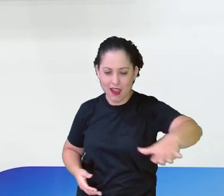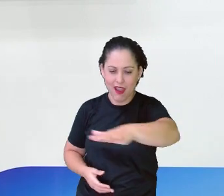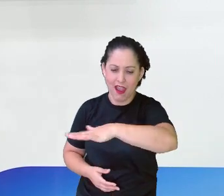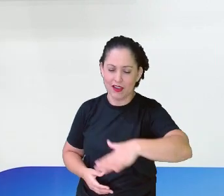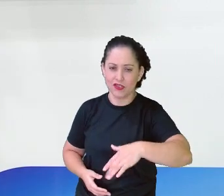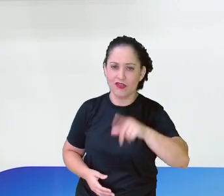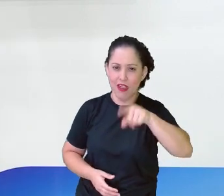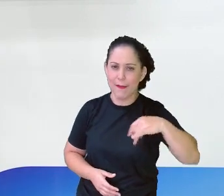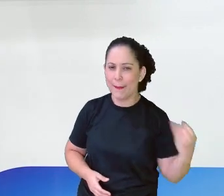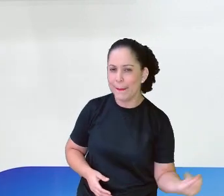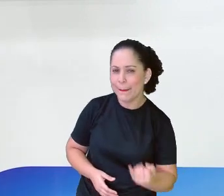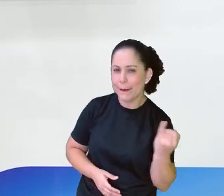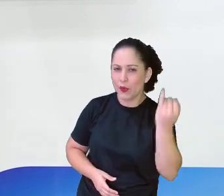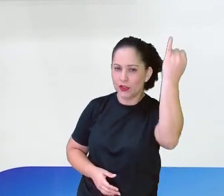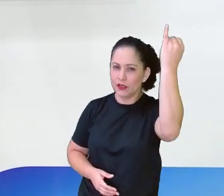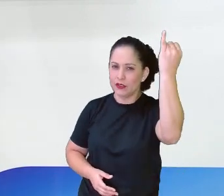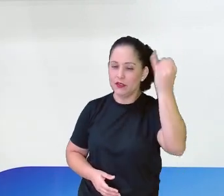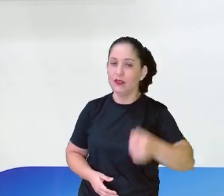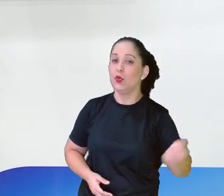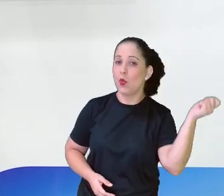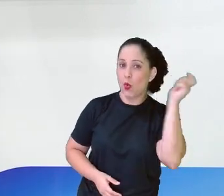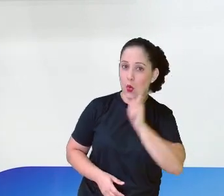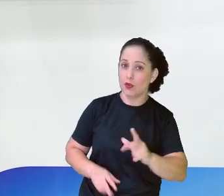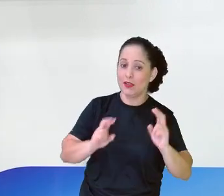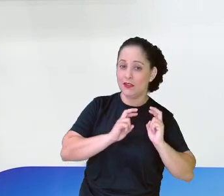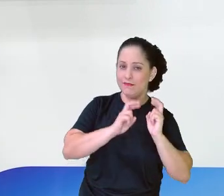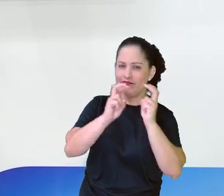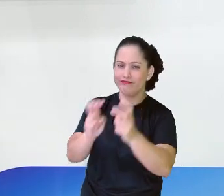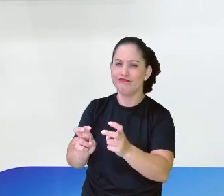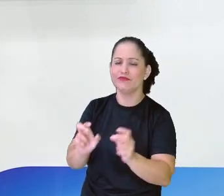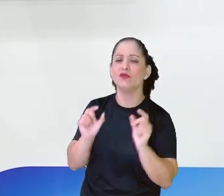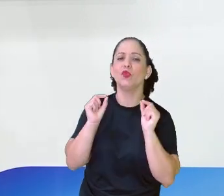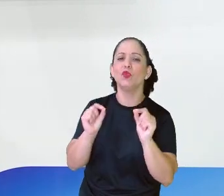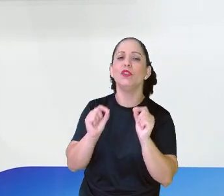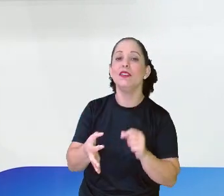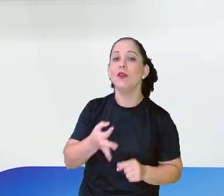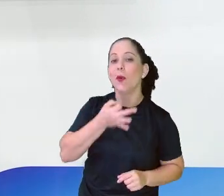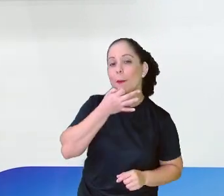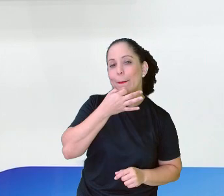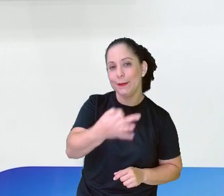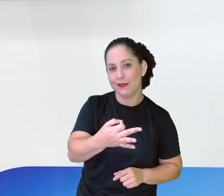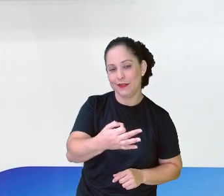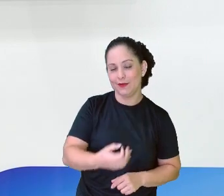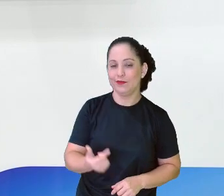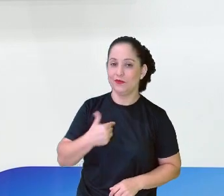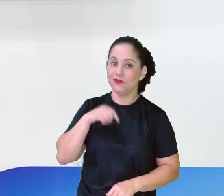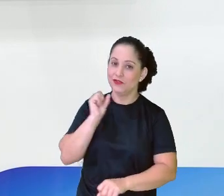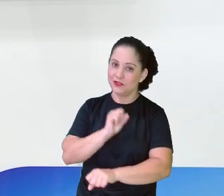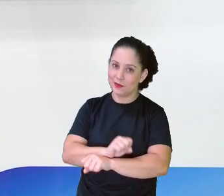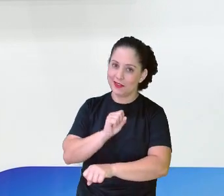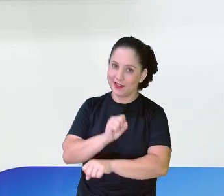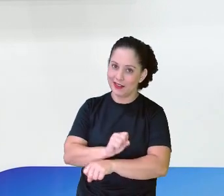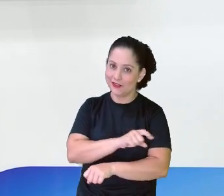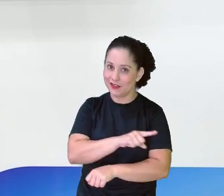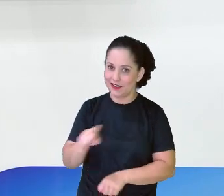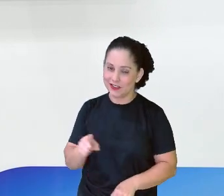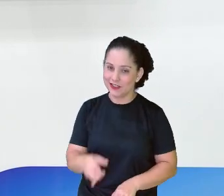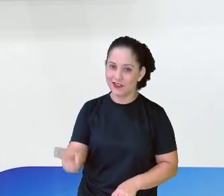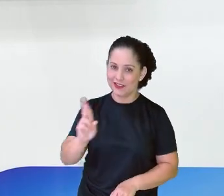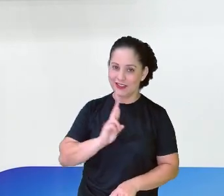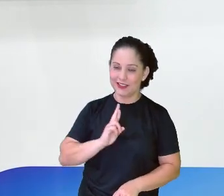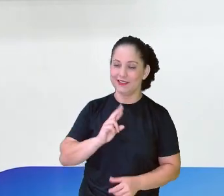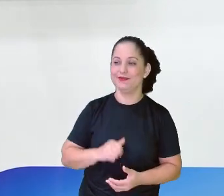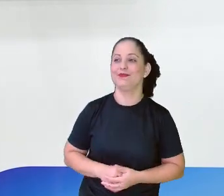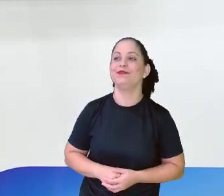transformação para a gente conseguir esse metrô aqui? Deem aí sua opinião para a professora Mauricéia, que eu vou ficar aqui esperando para vocês me dizerem,